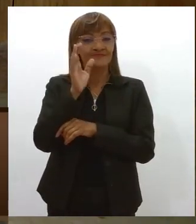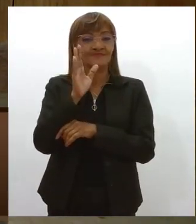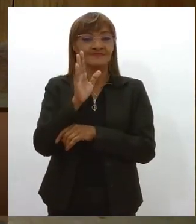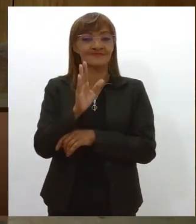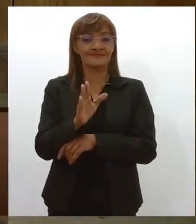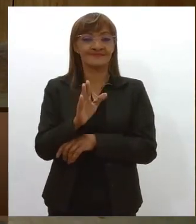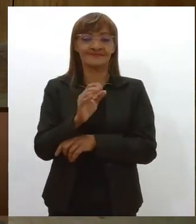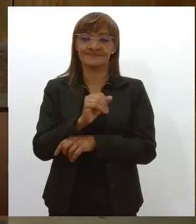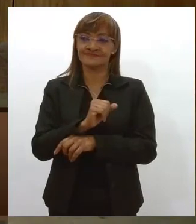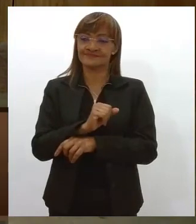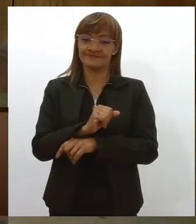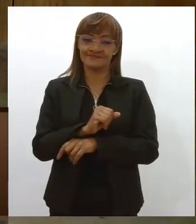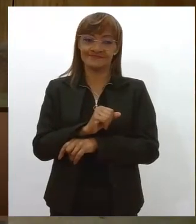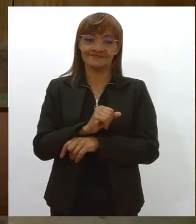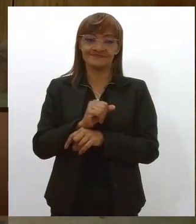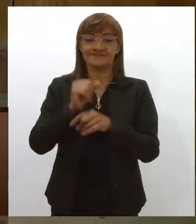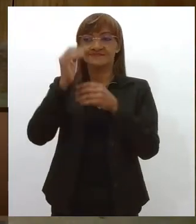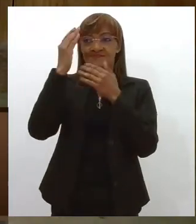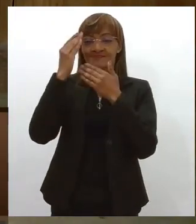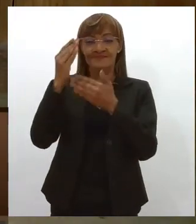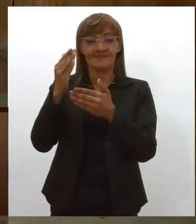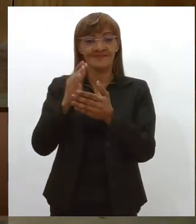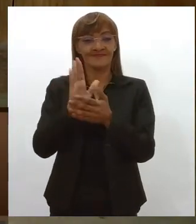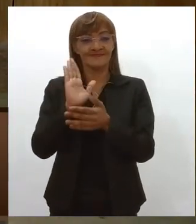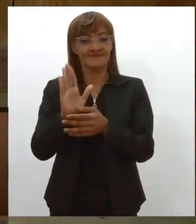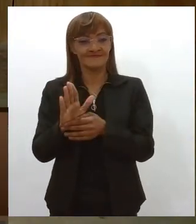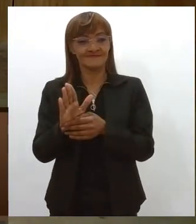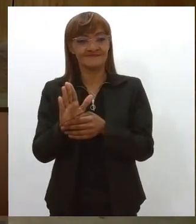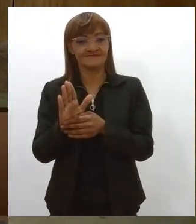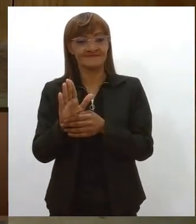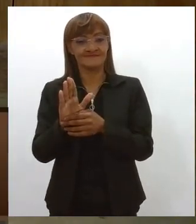viu, doutora? Pelo nosso canal do YouTube, tá bem alta, viu?